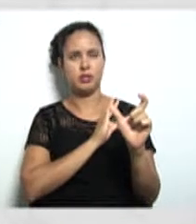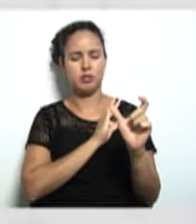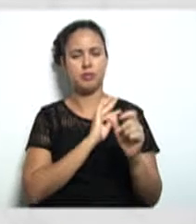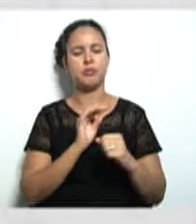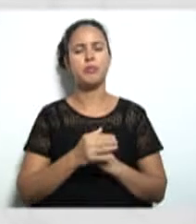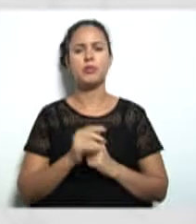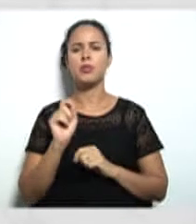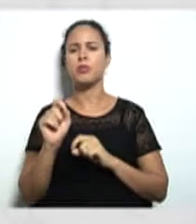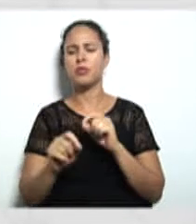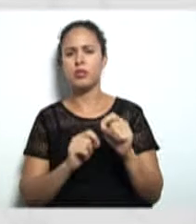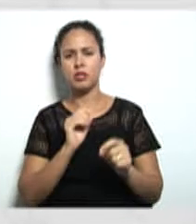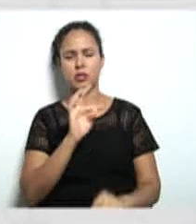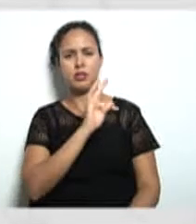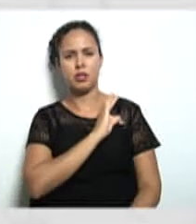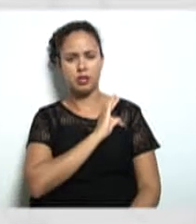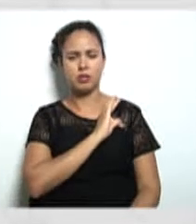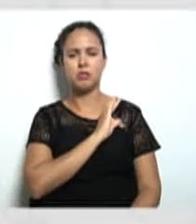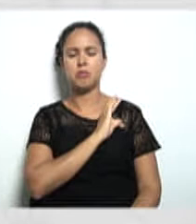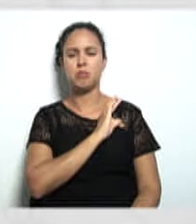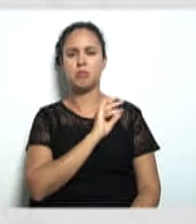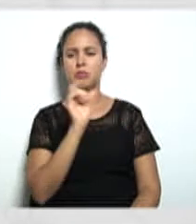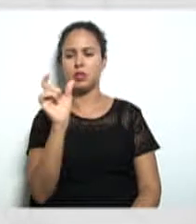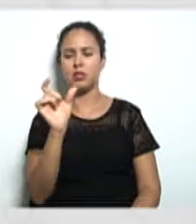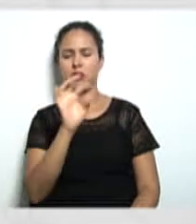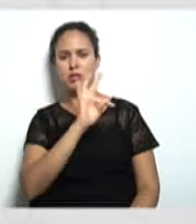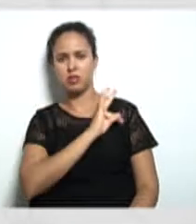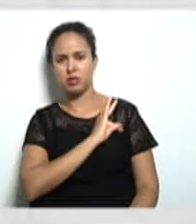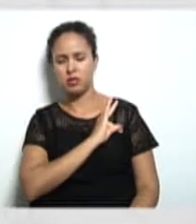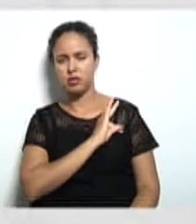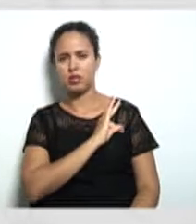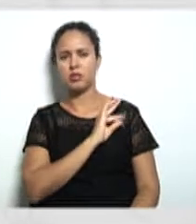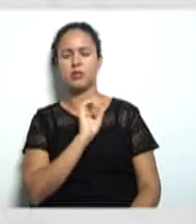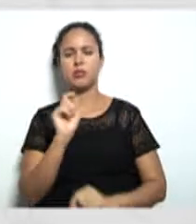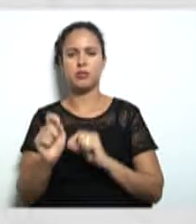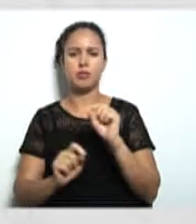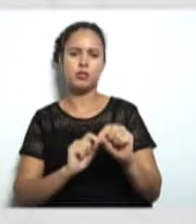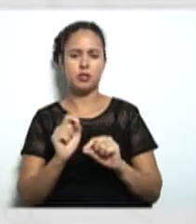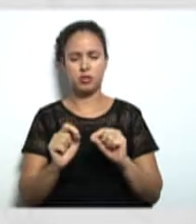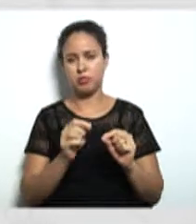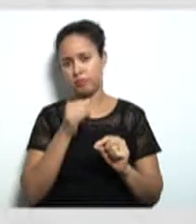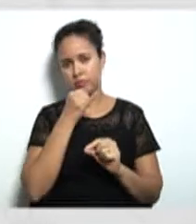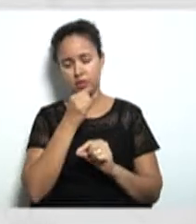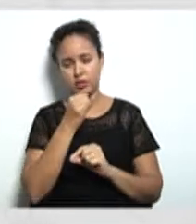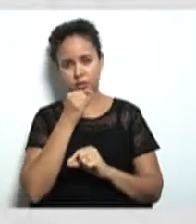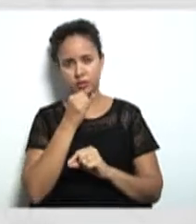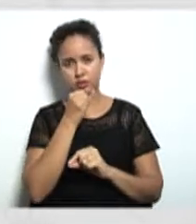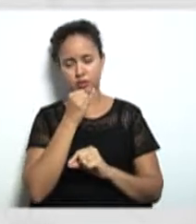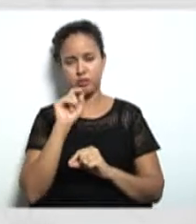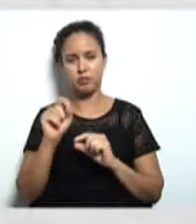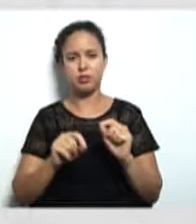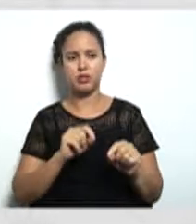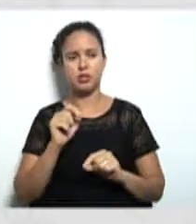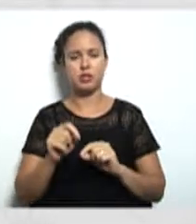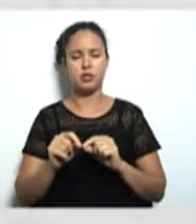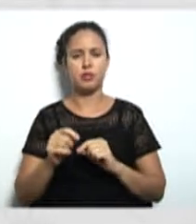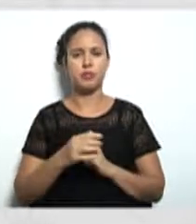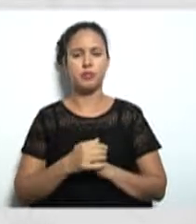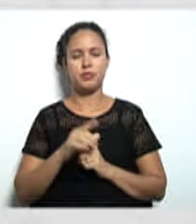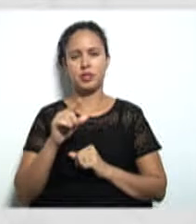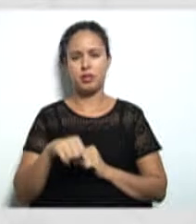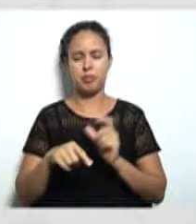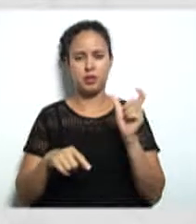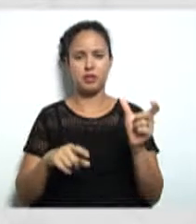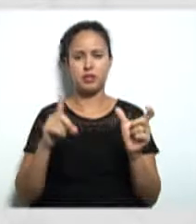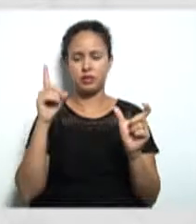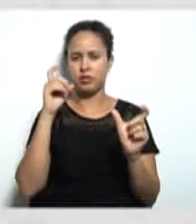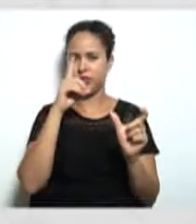termos técnicos? Uma palavra assim, que dá para a gente ilustrar, exemplificar, um termo bem difícil.